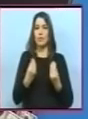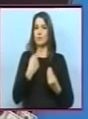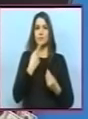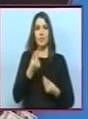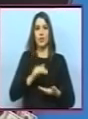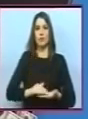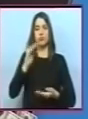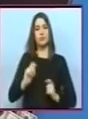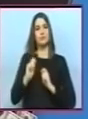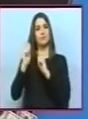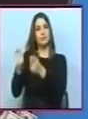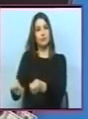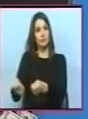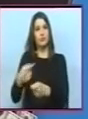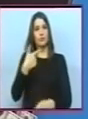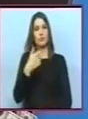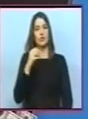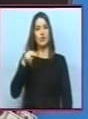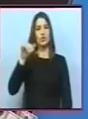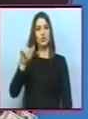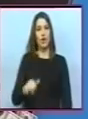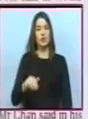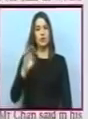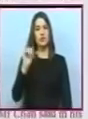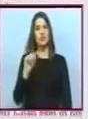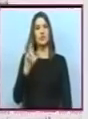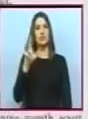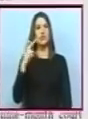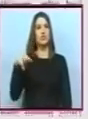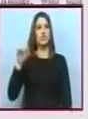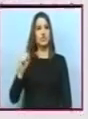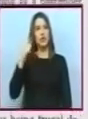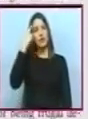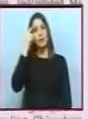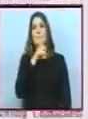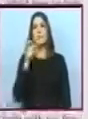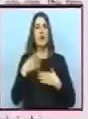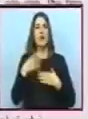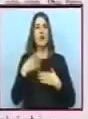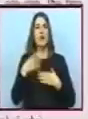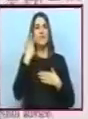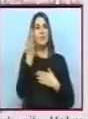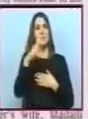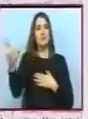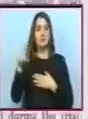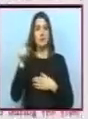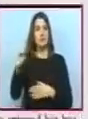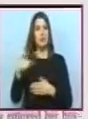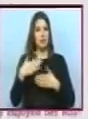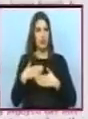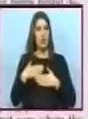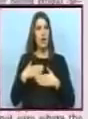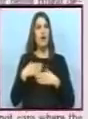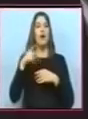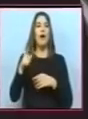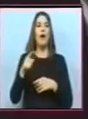Tony Cheng, um mestre de Feng Shui, em troca de uma promessa de vida eterna. Em 2010, 3 anos após a morte de